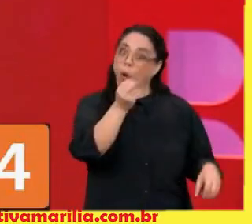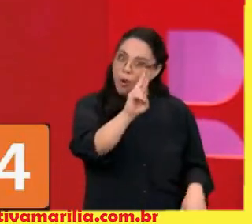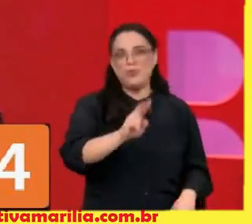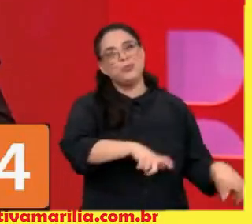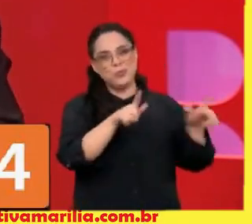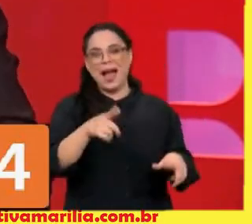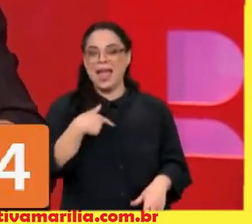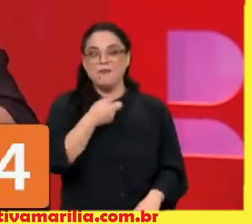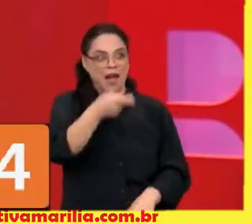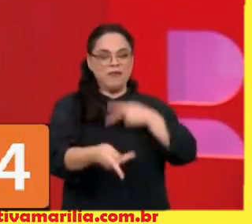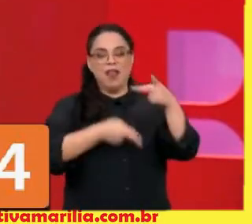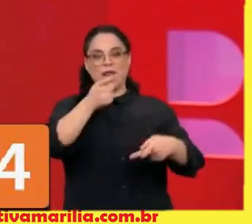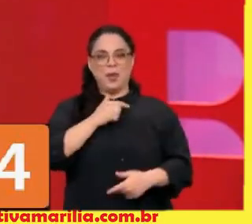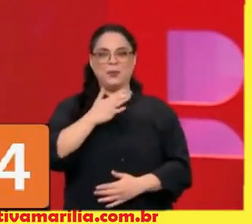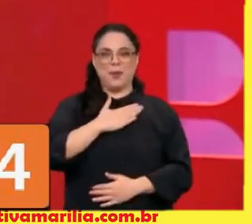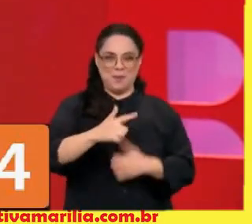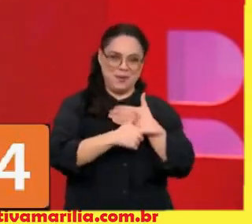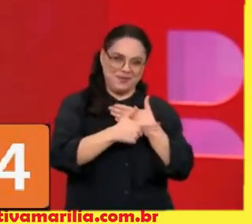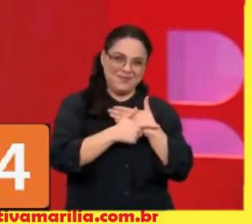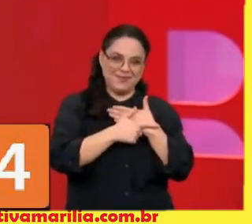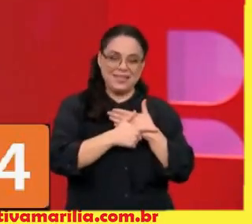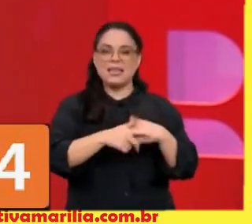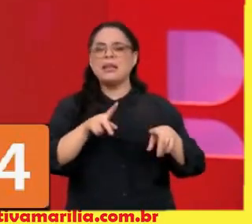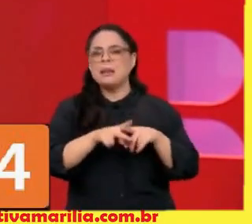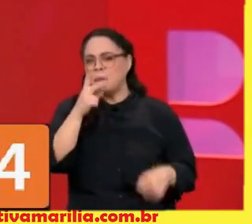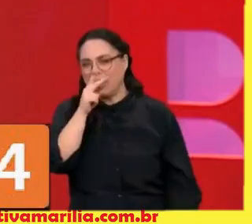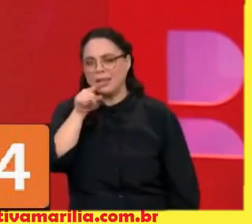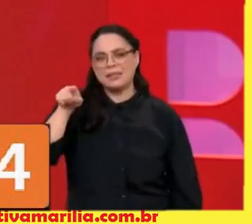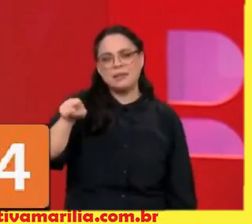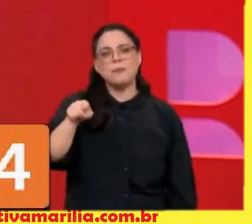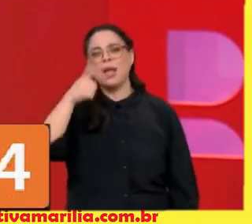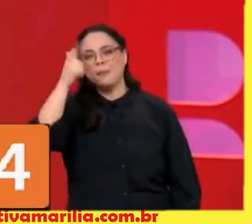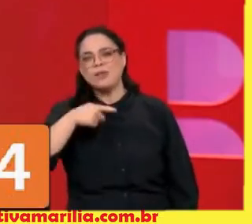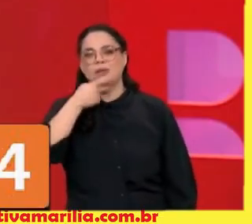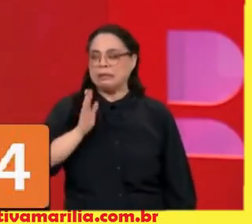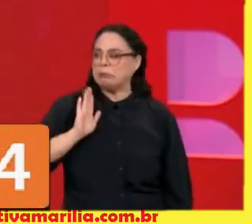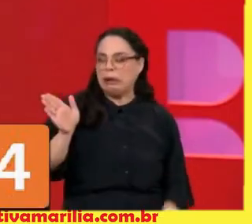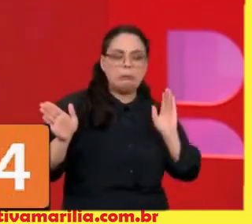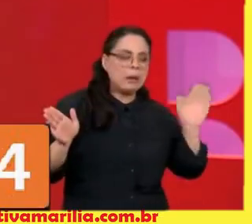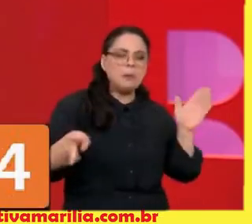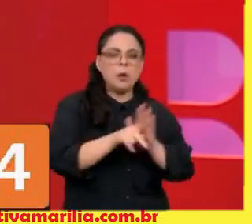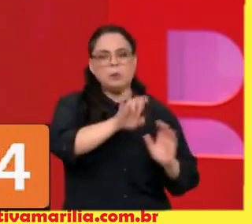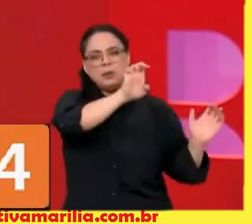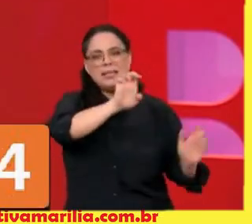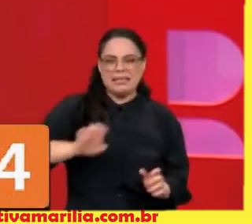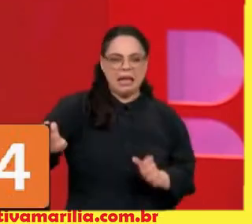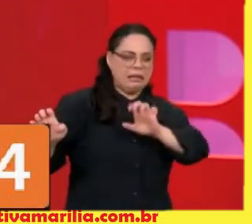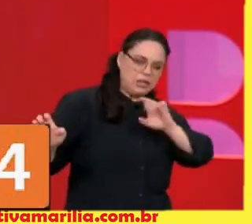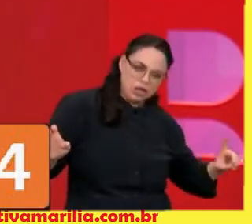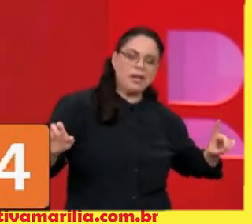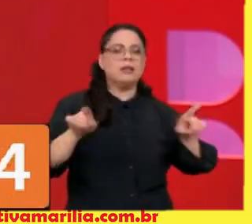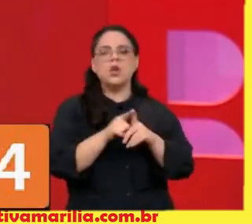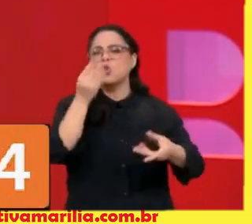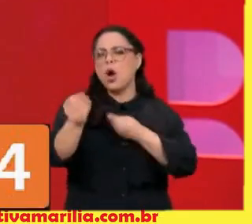não é, se ele funciona, se ele é o culpado, parece um pouco bode expiatório da esquerda também, né? Então, como essa